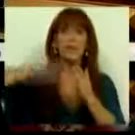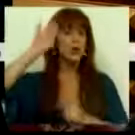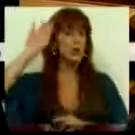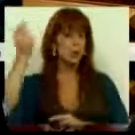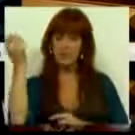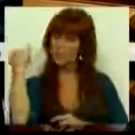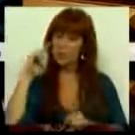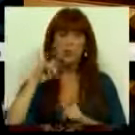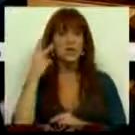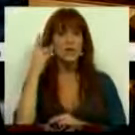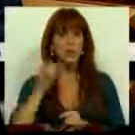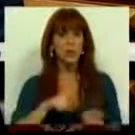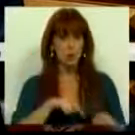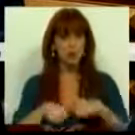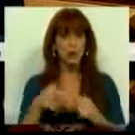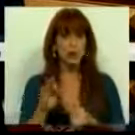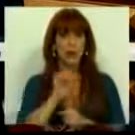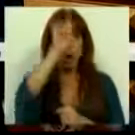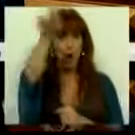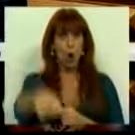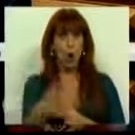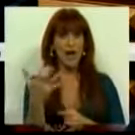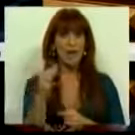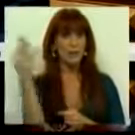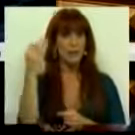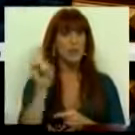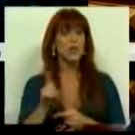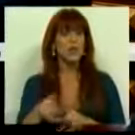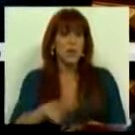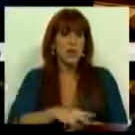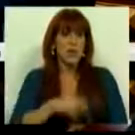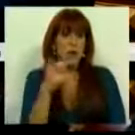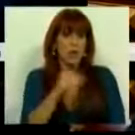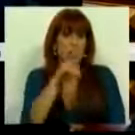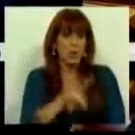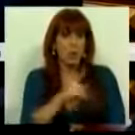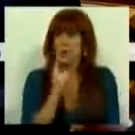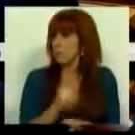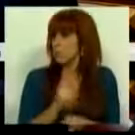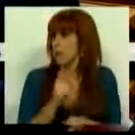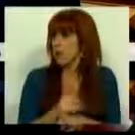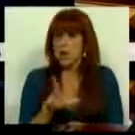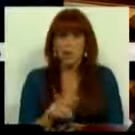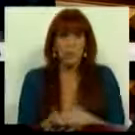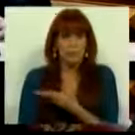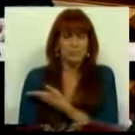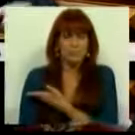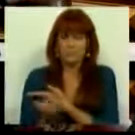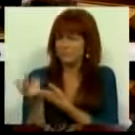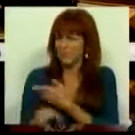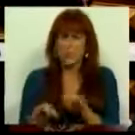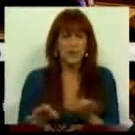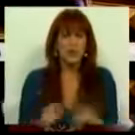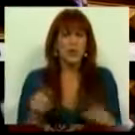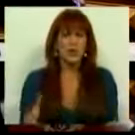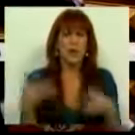soube-se, recentemente, numa visita que os deputados do PS fizeram à RTP Porto, que afinal a direção da RTP2 ficará na mesma em Lisboa. É um daqueles casos iguais